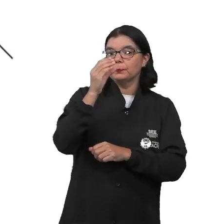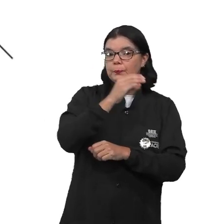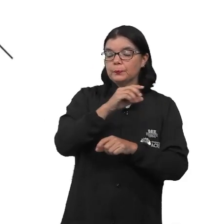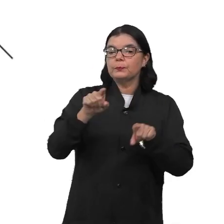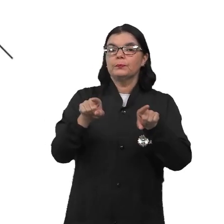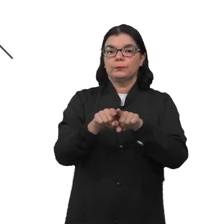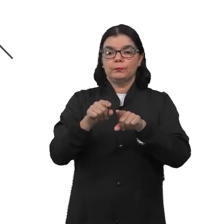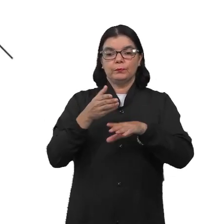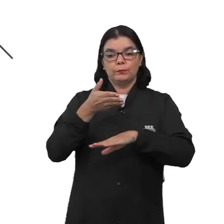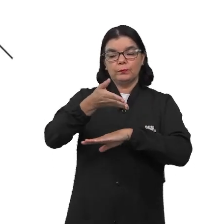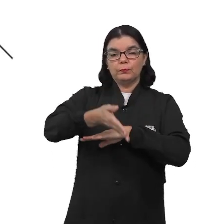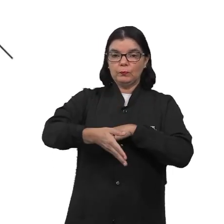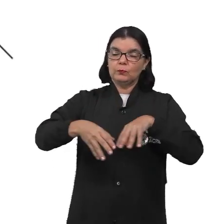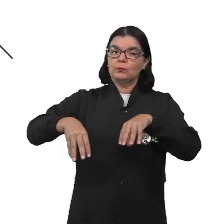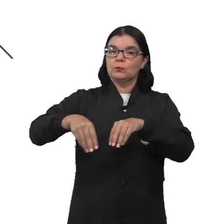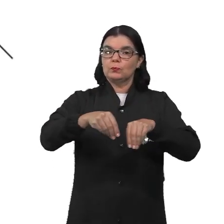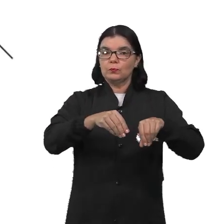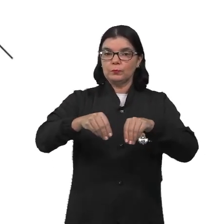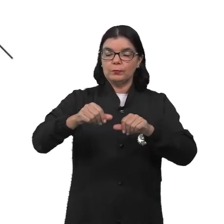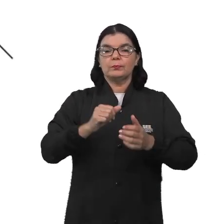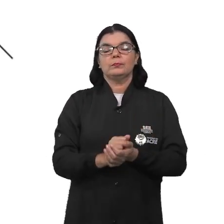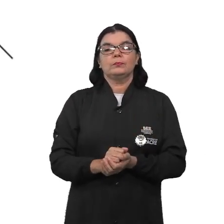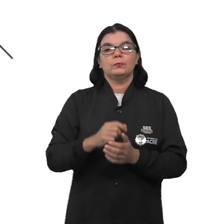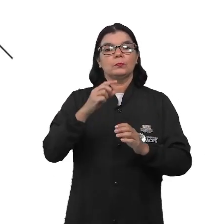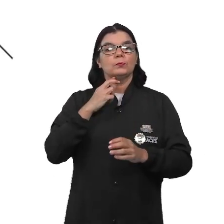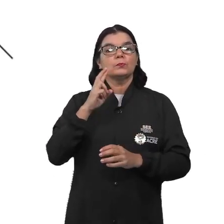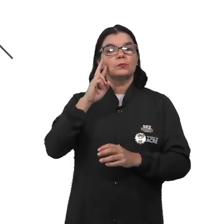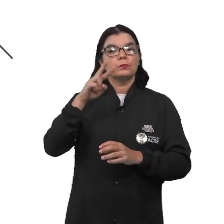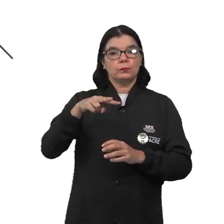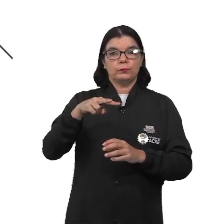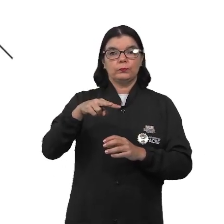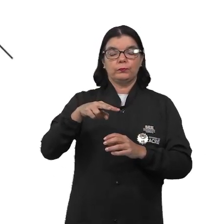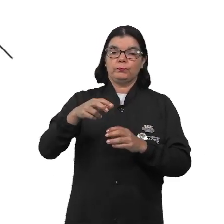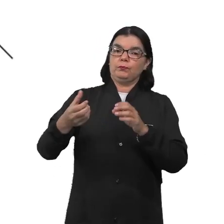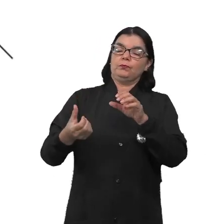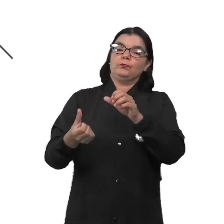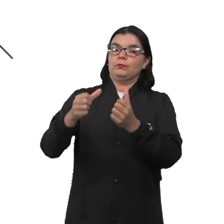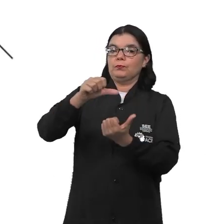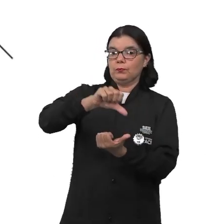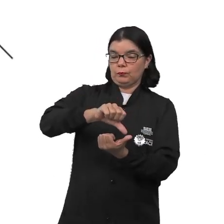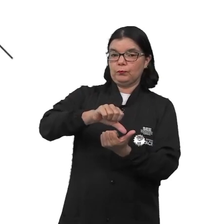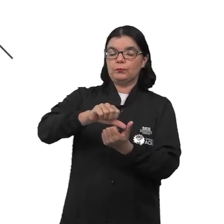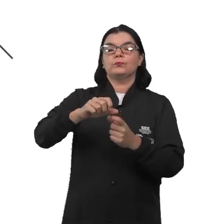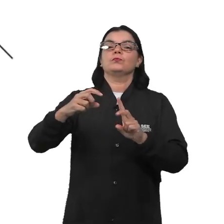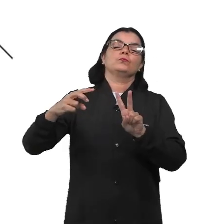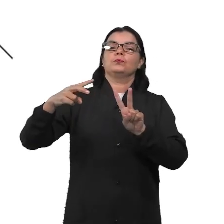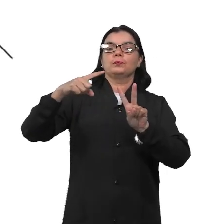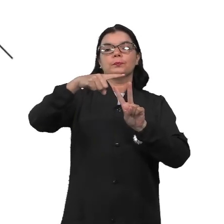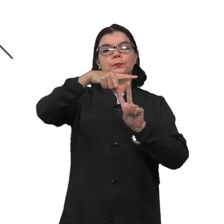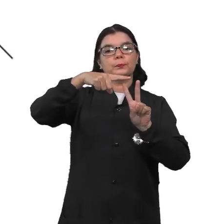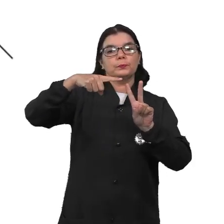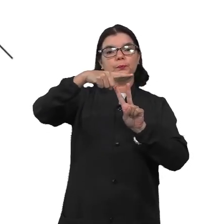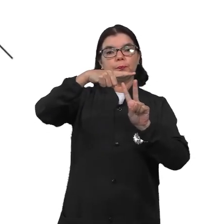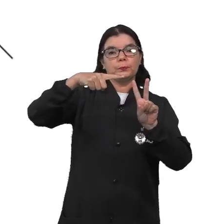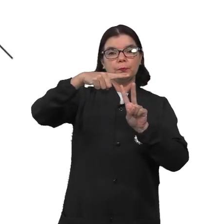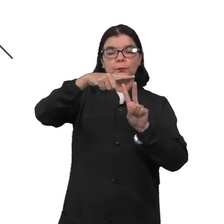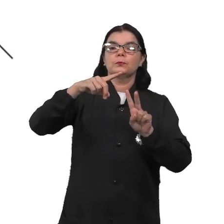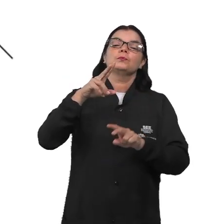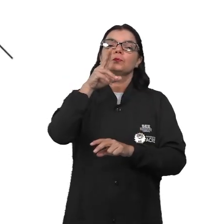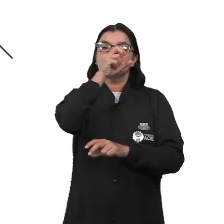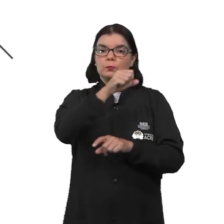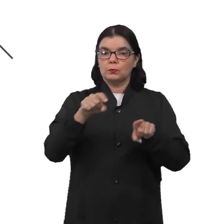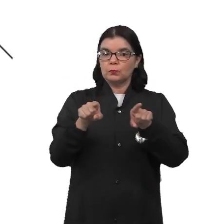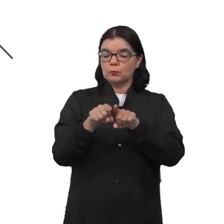com que ele chegue ao chão de maneira ilustrada no último quadrinho. Qual vetor representa a força resultante exercida